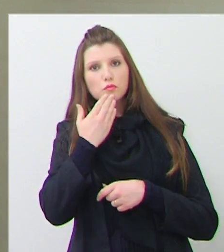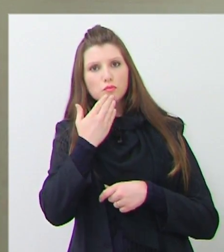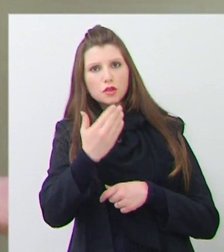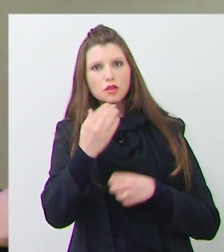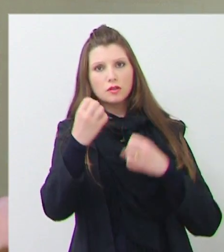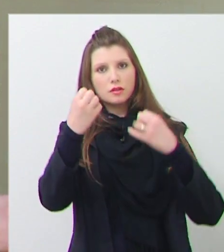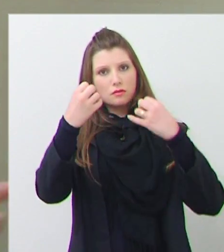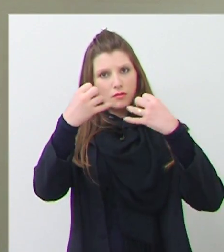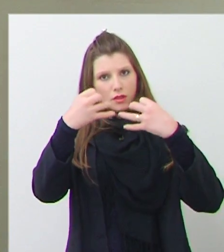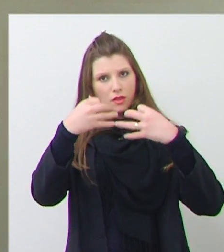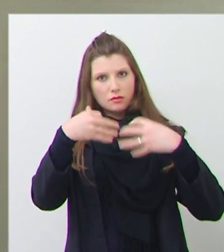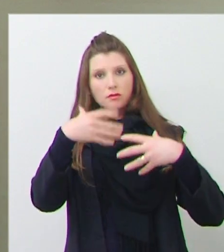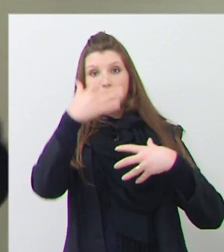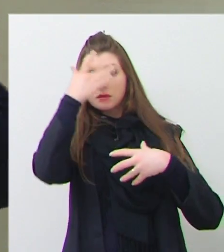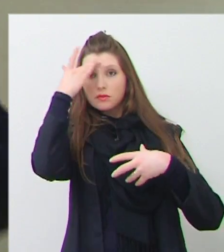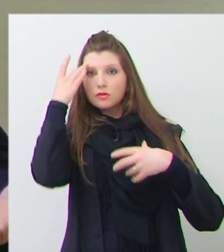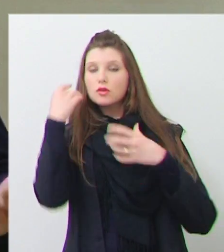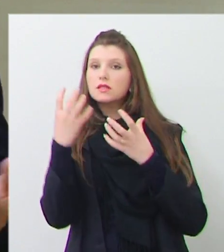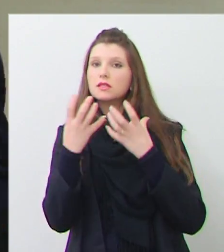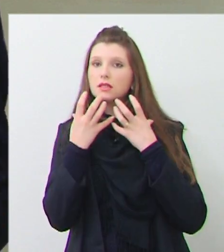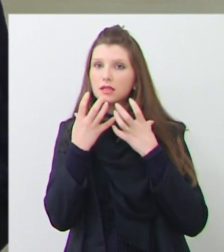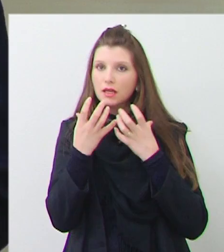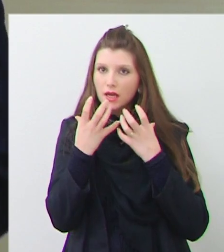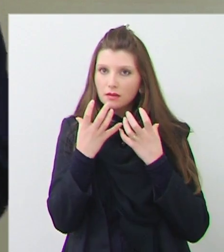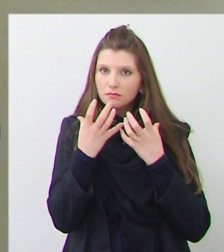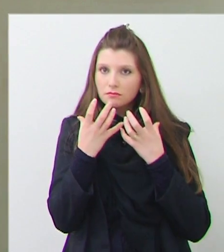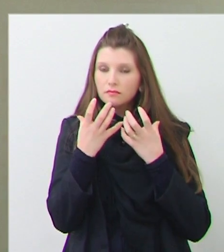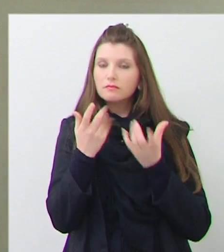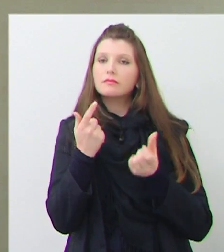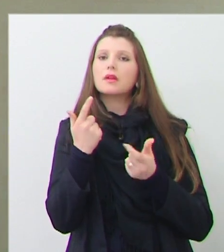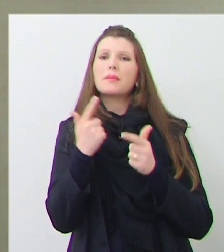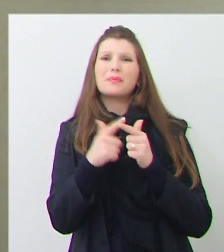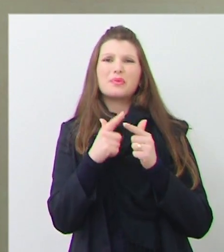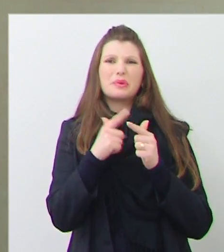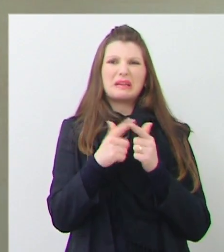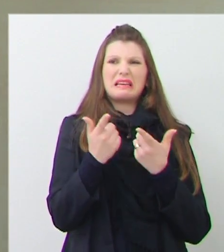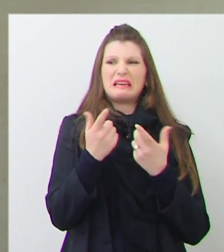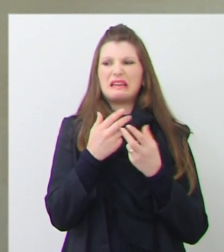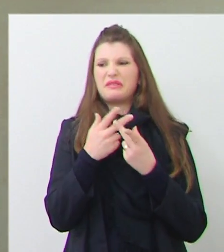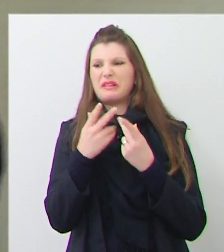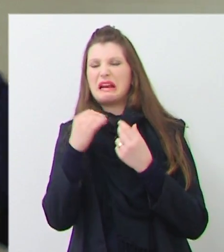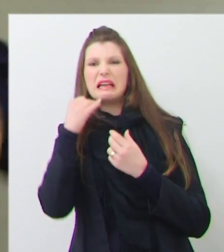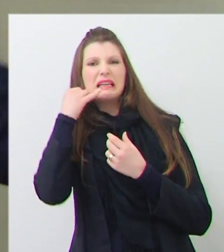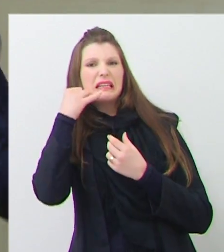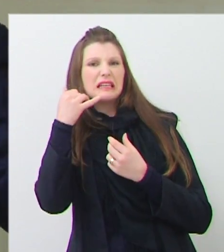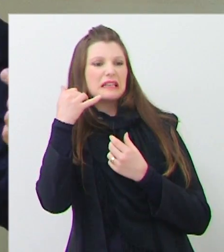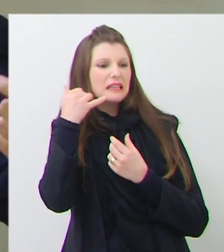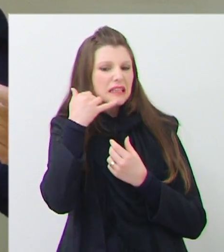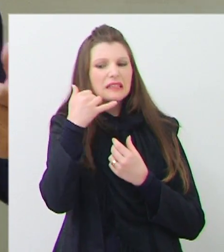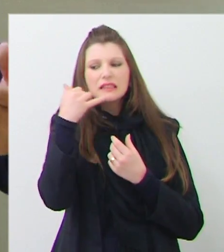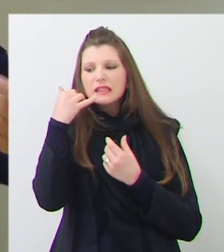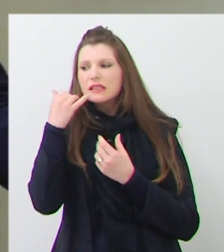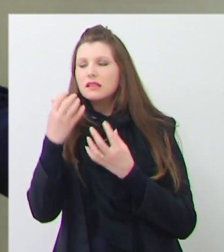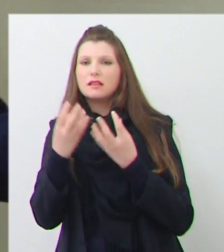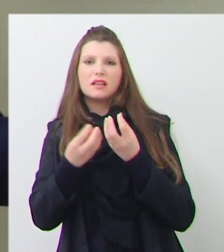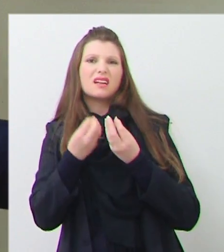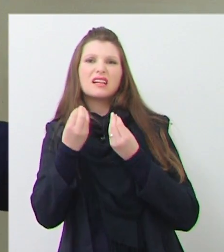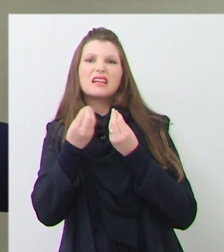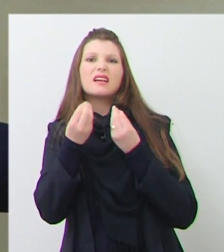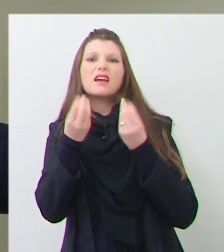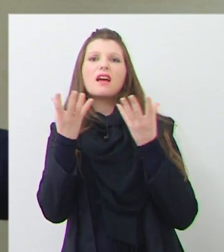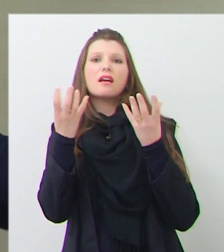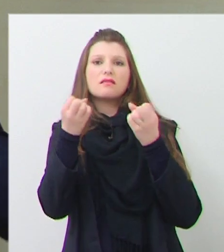que a população quer, causa tanto mal-estar, tantas entrevistas, ligo para lá, ligo para cá. Por